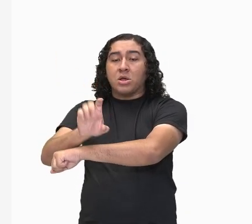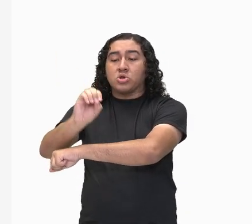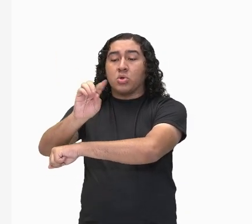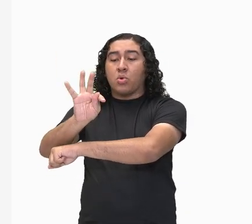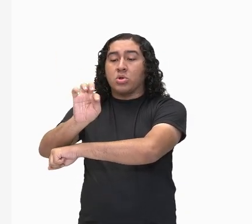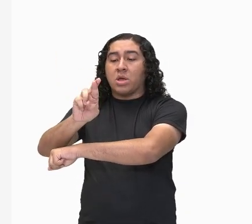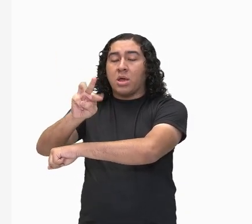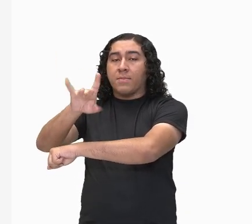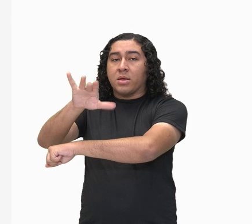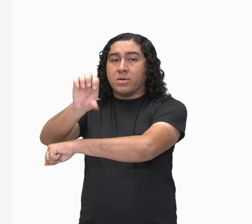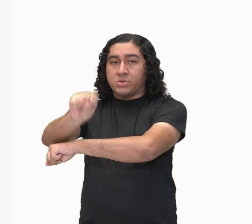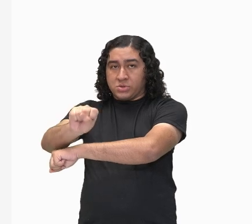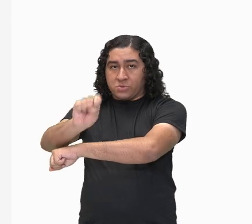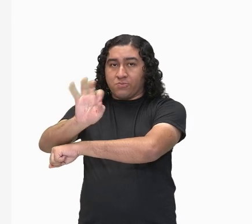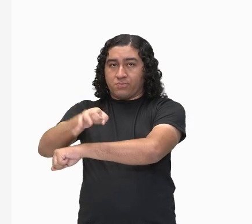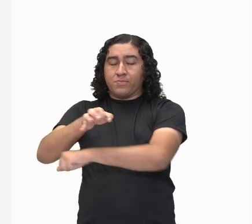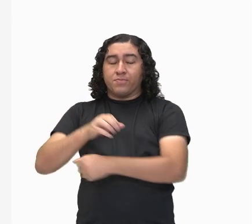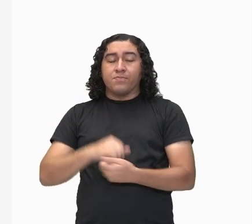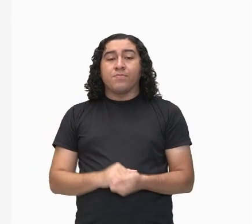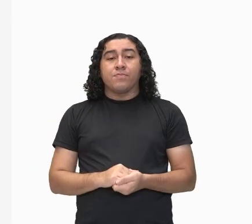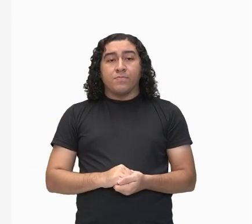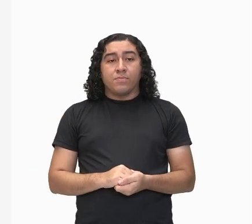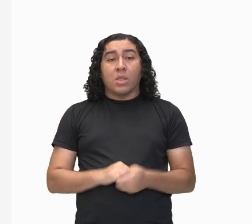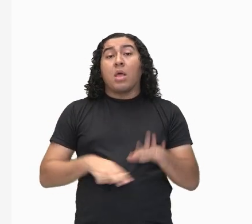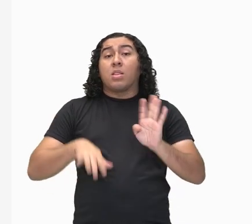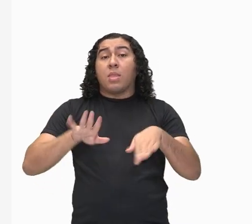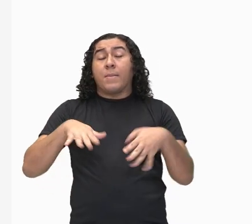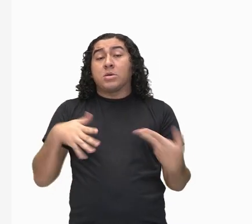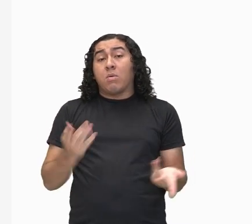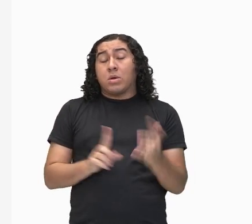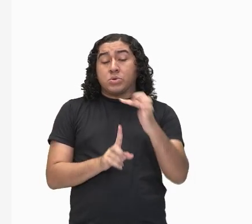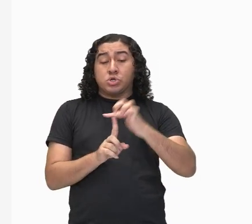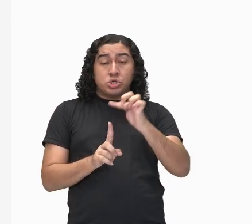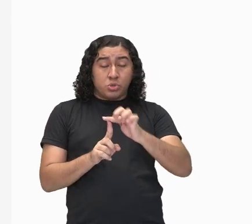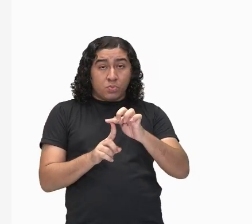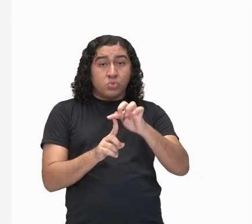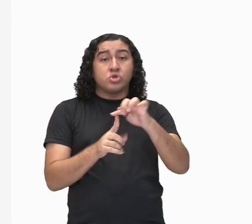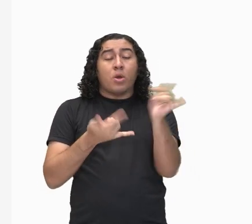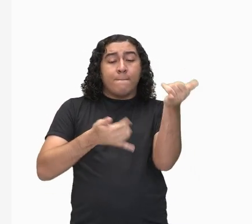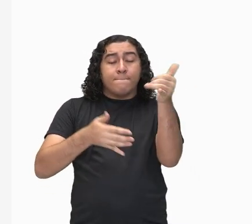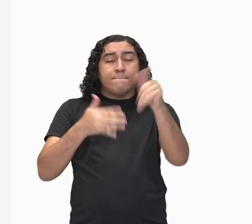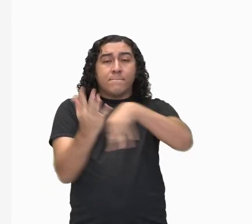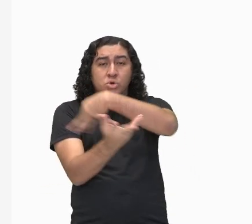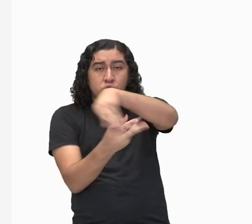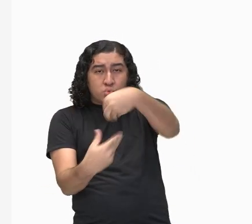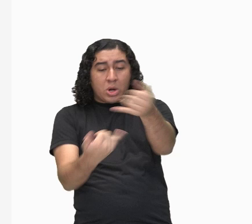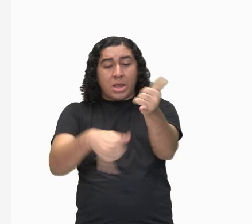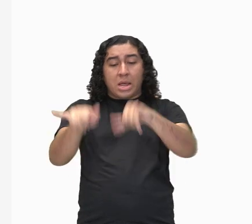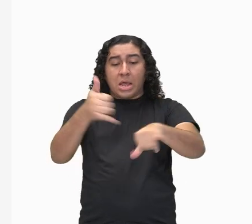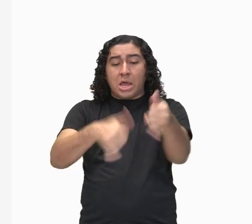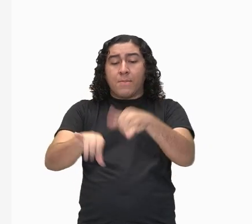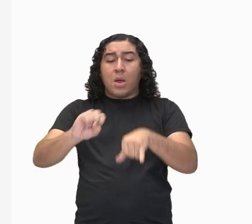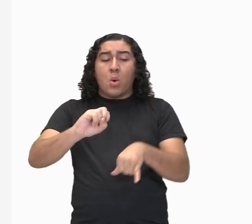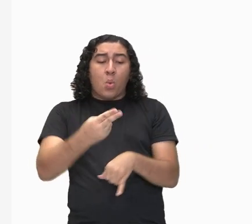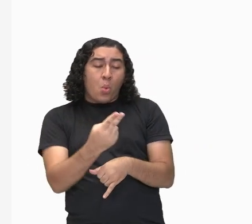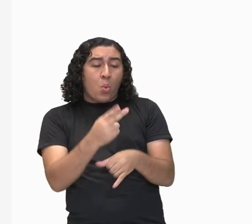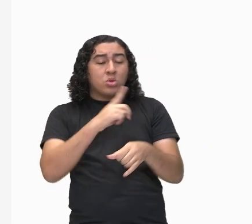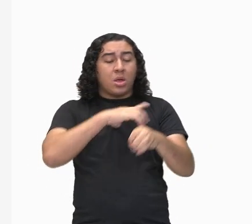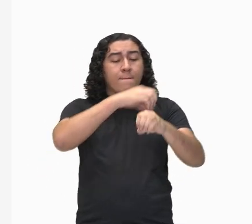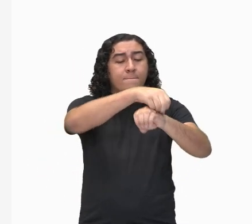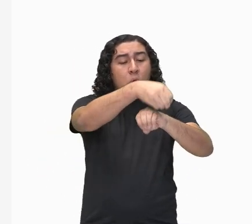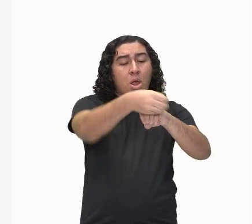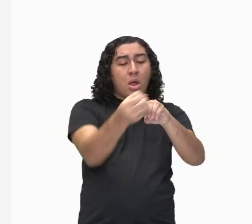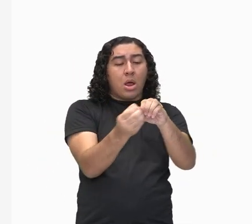reações exotérmicas, tá? Então, dependendo do tipo de reação química, da ligação ou da quebra de